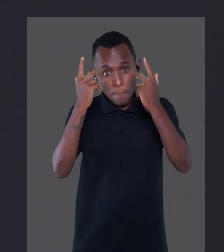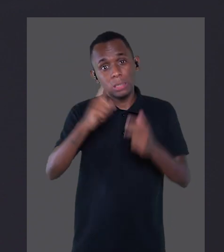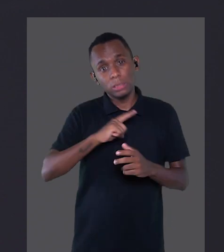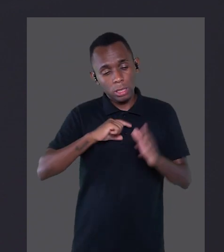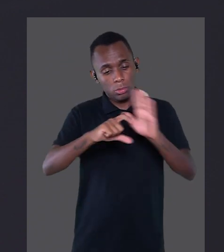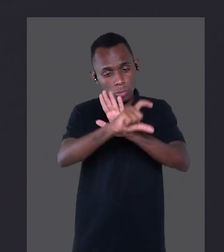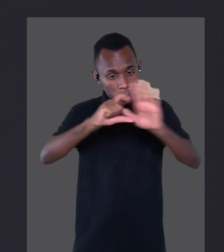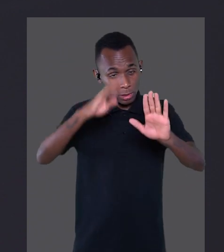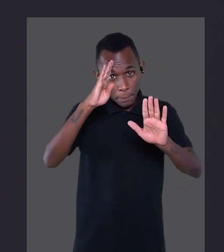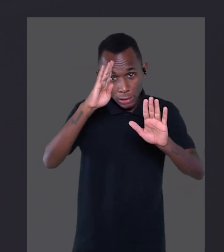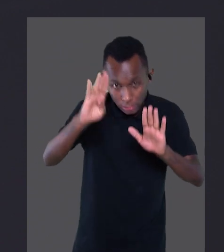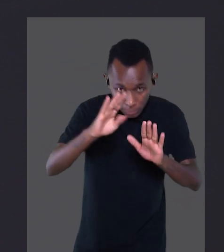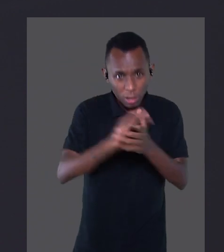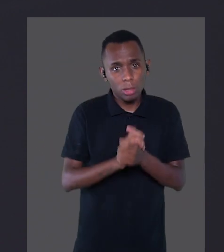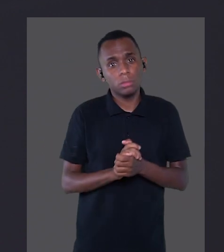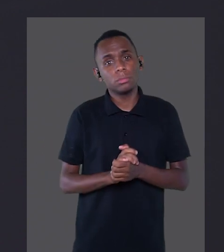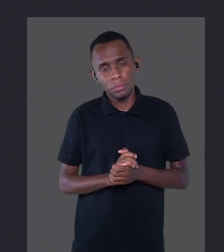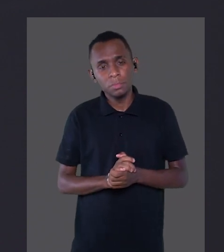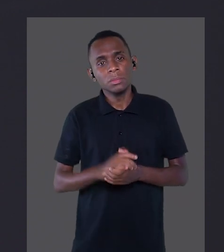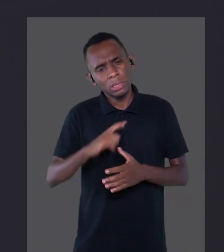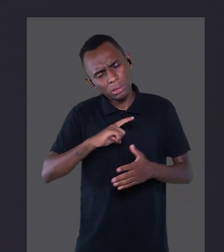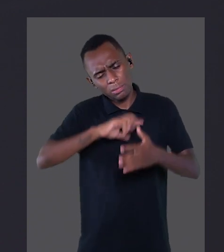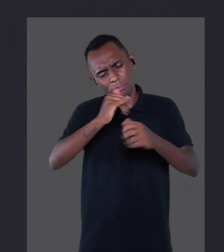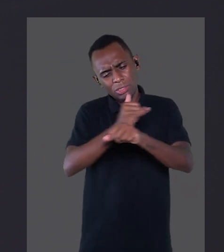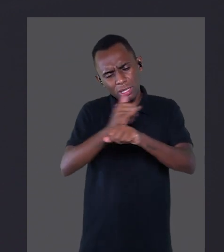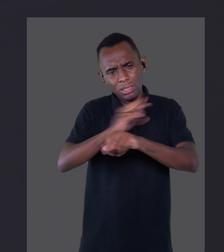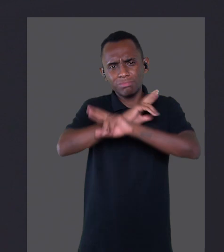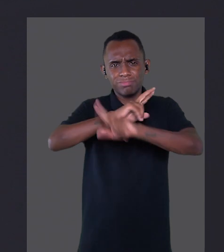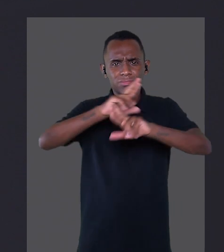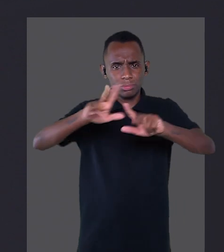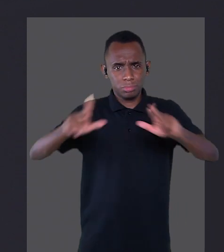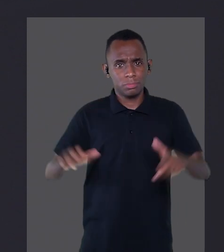ter uma métrica que não vai muito além de 10 sílabas por verso.